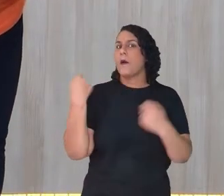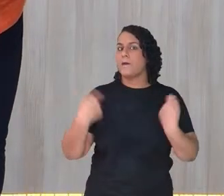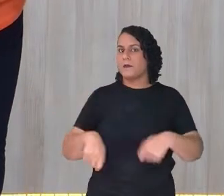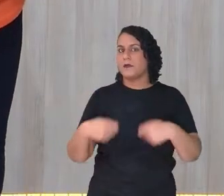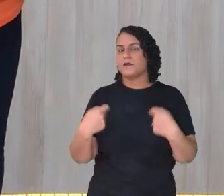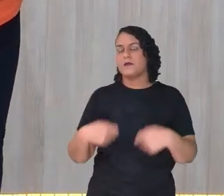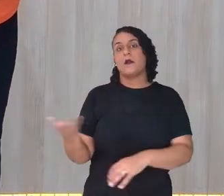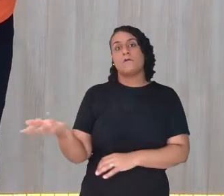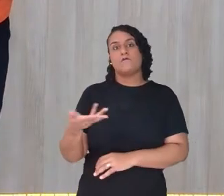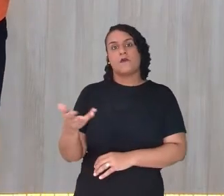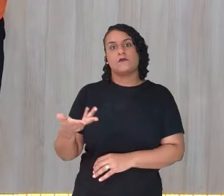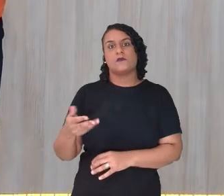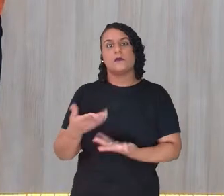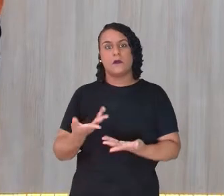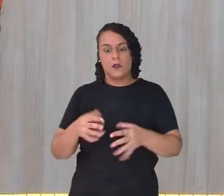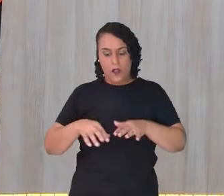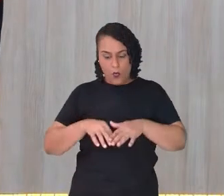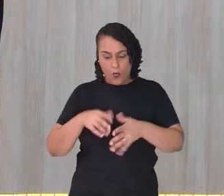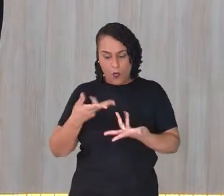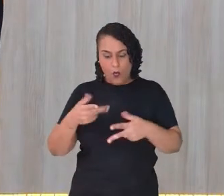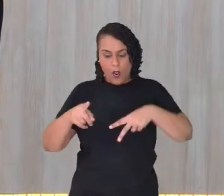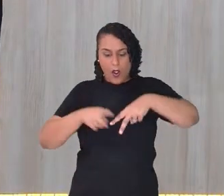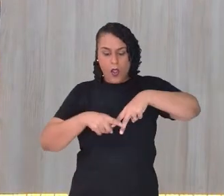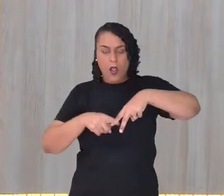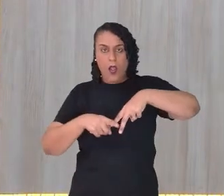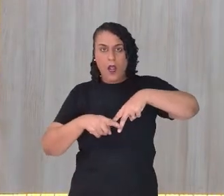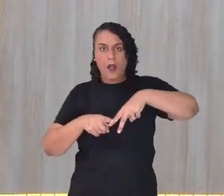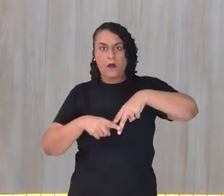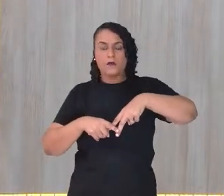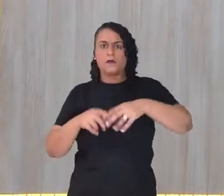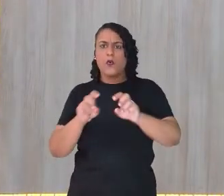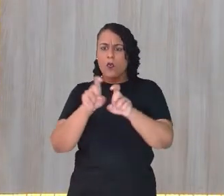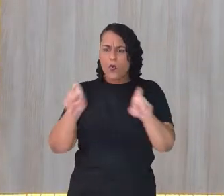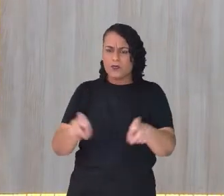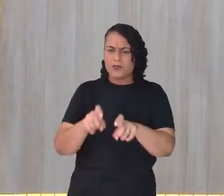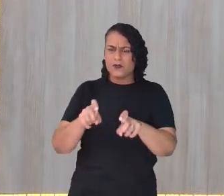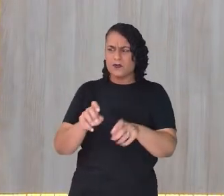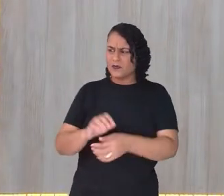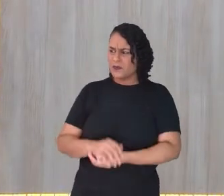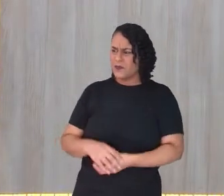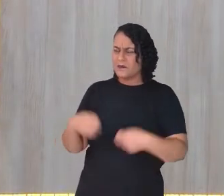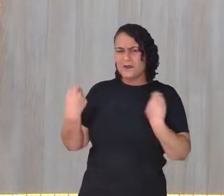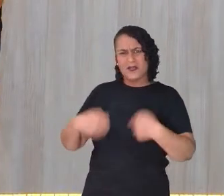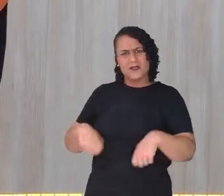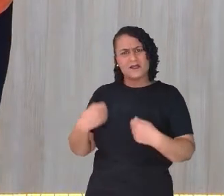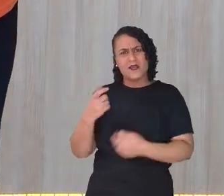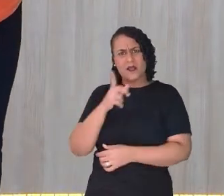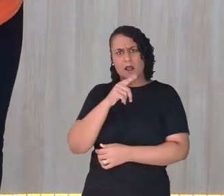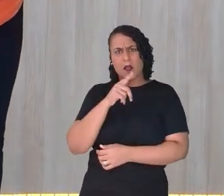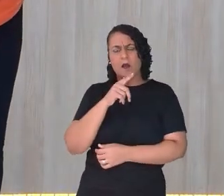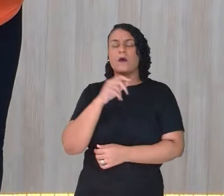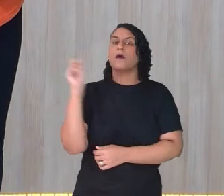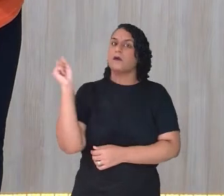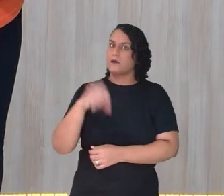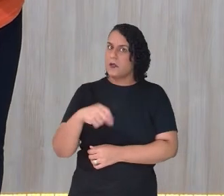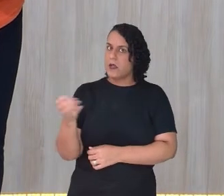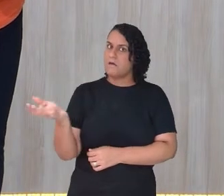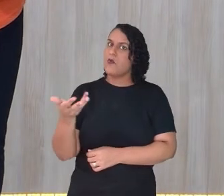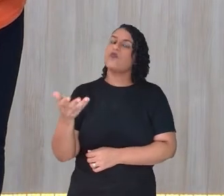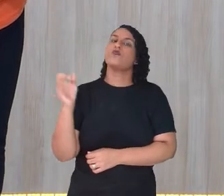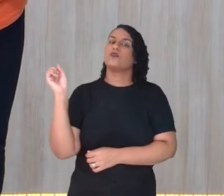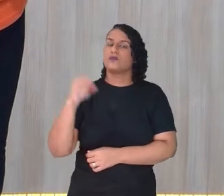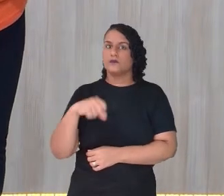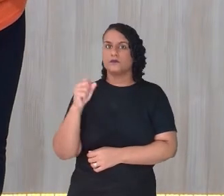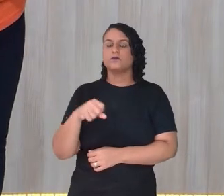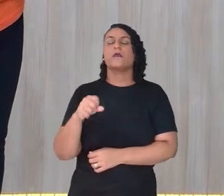produzir uma calça jeans, para produzir um computador. Professor, e computador precisa de água? Para produzir, sim. E aí